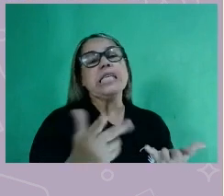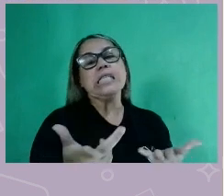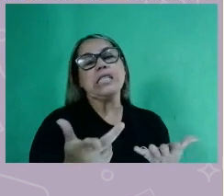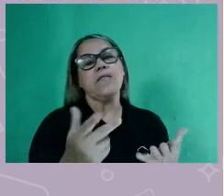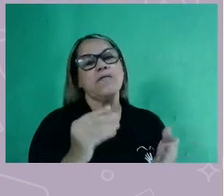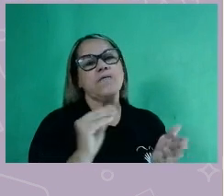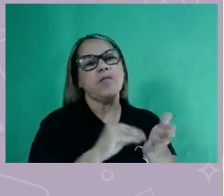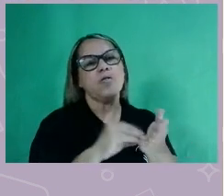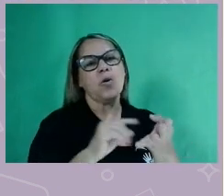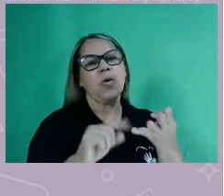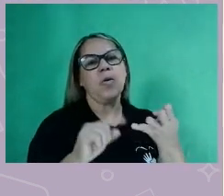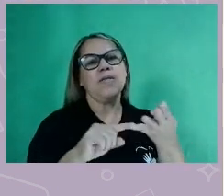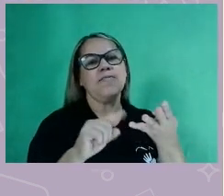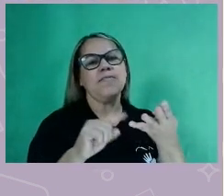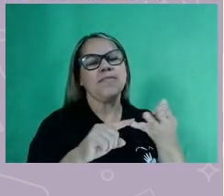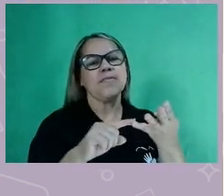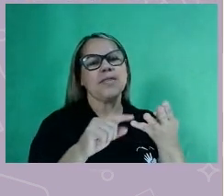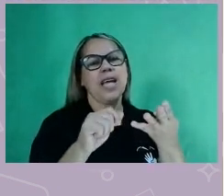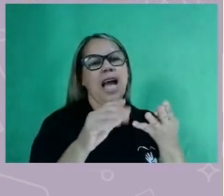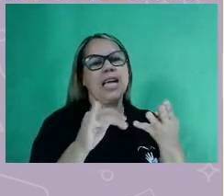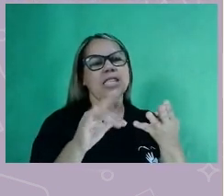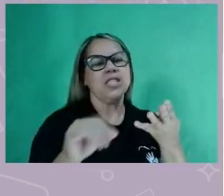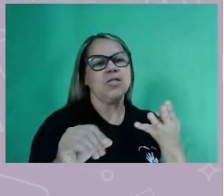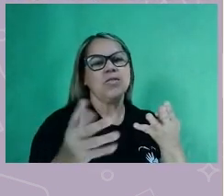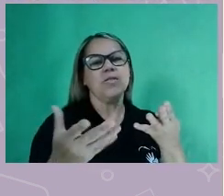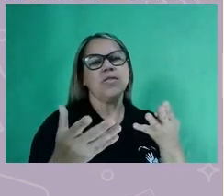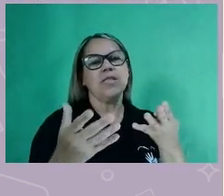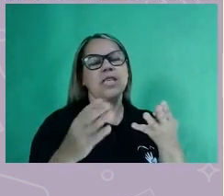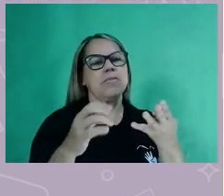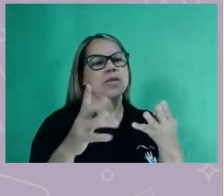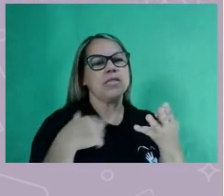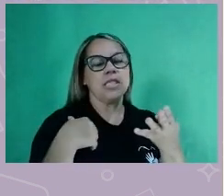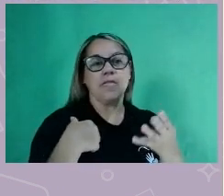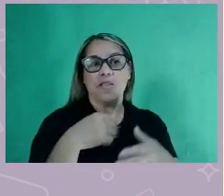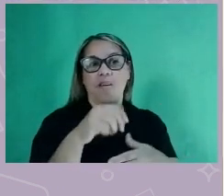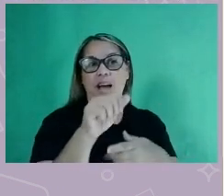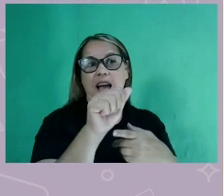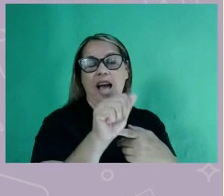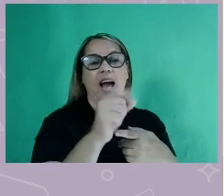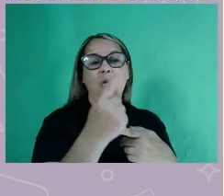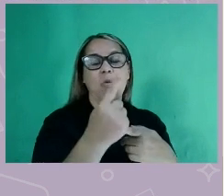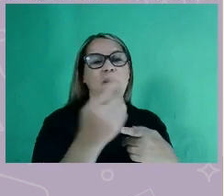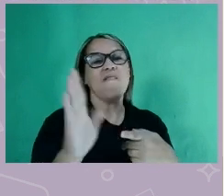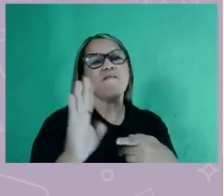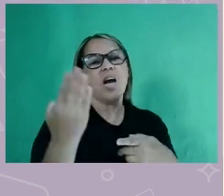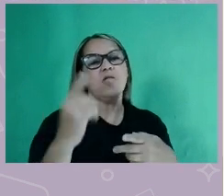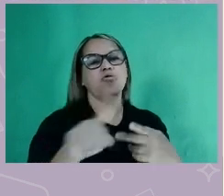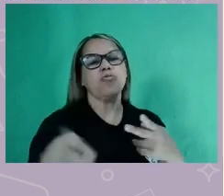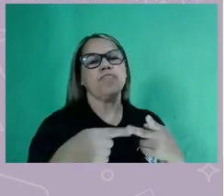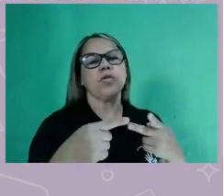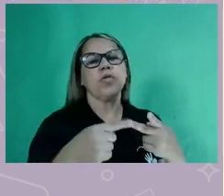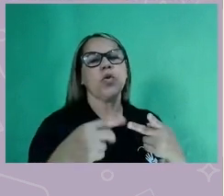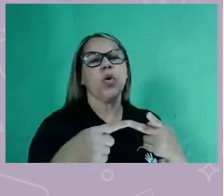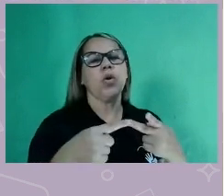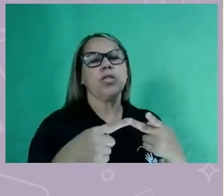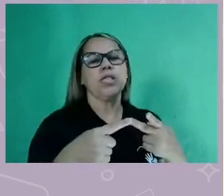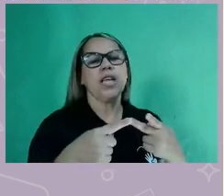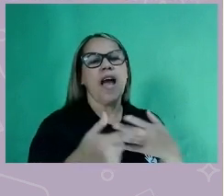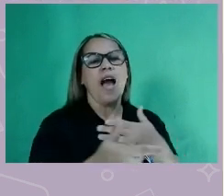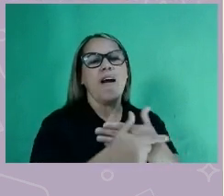não tem a função ácido carboxílico afirmativa 1 falsa afirmativa 2 a função